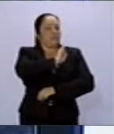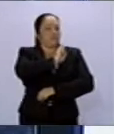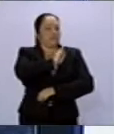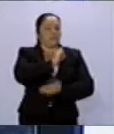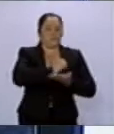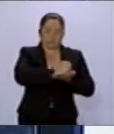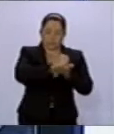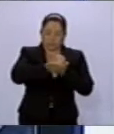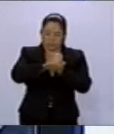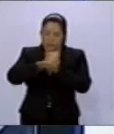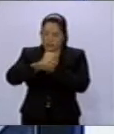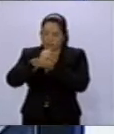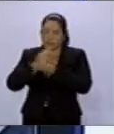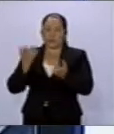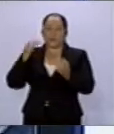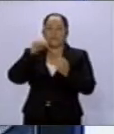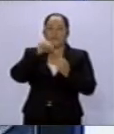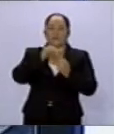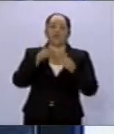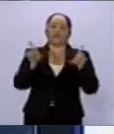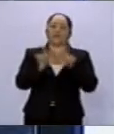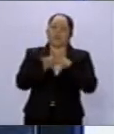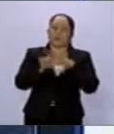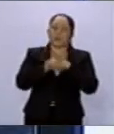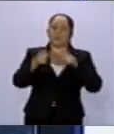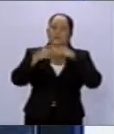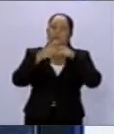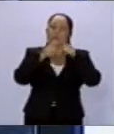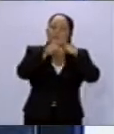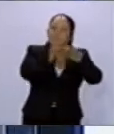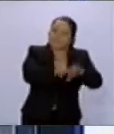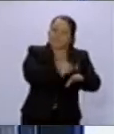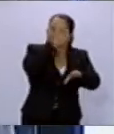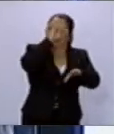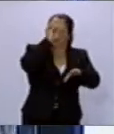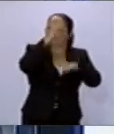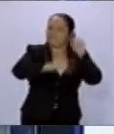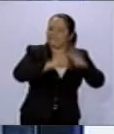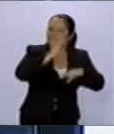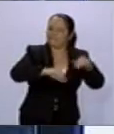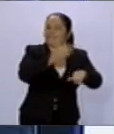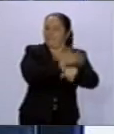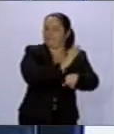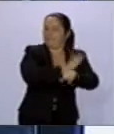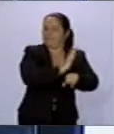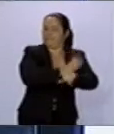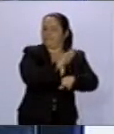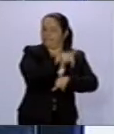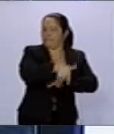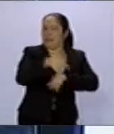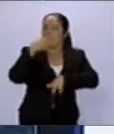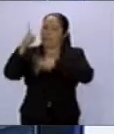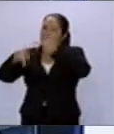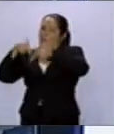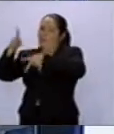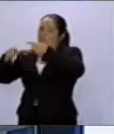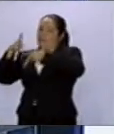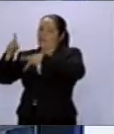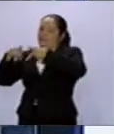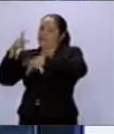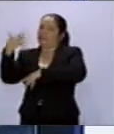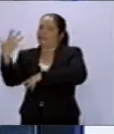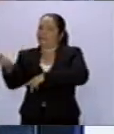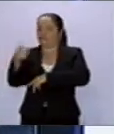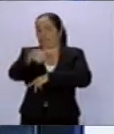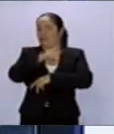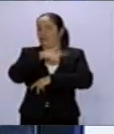formação na Perspectiva da formação da residência médica naquilo que é essencial para prover o povo brasileiro das suas necessidades históricas de